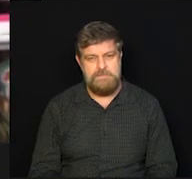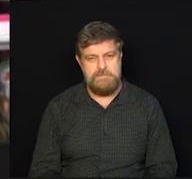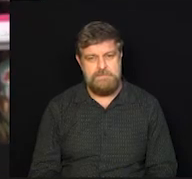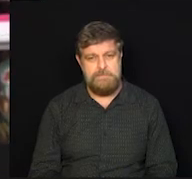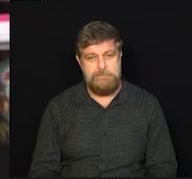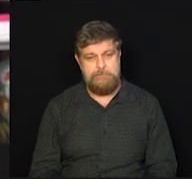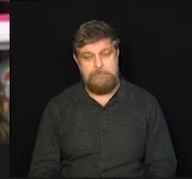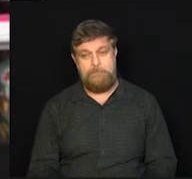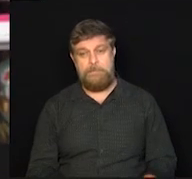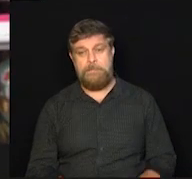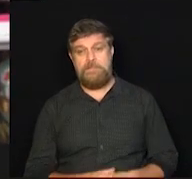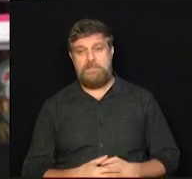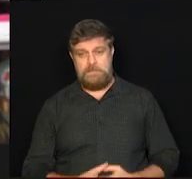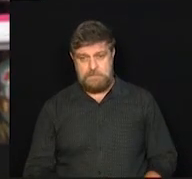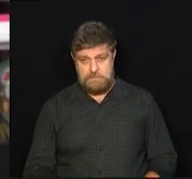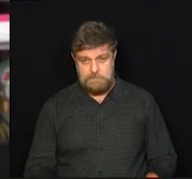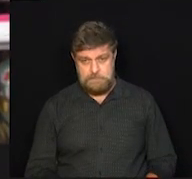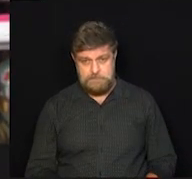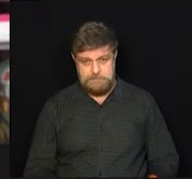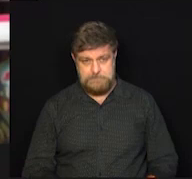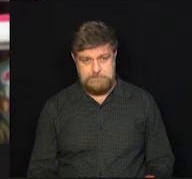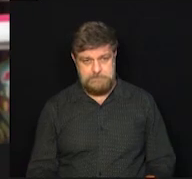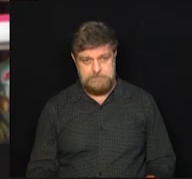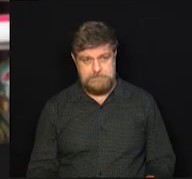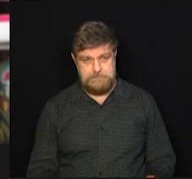E aí